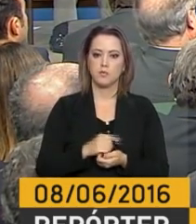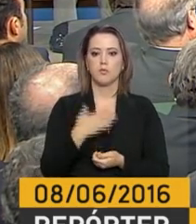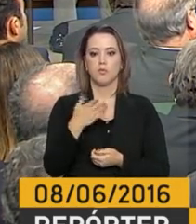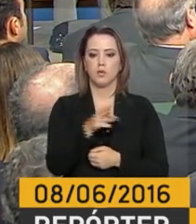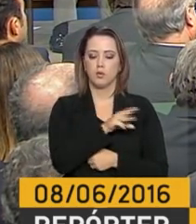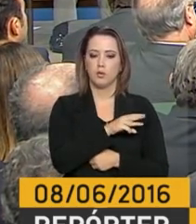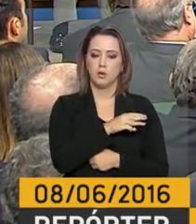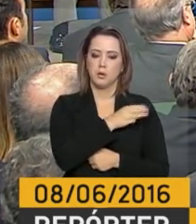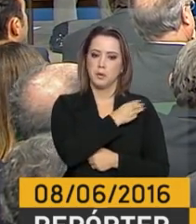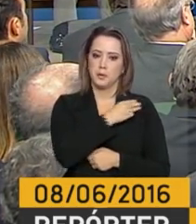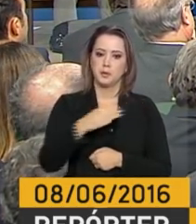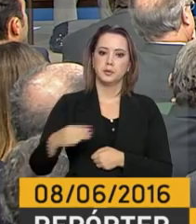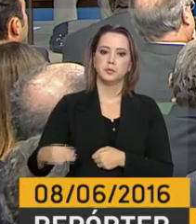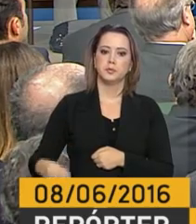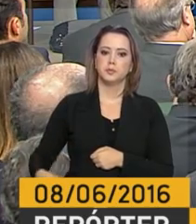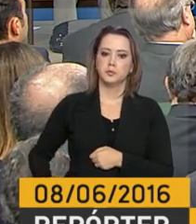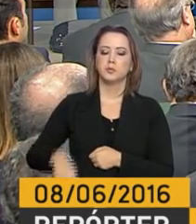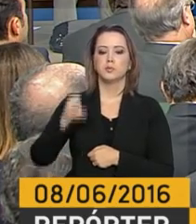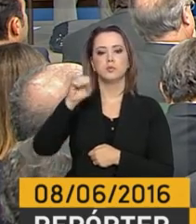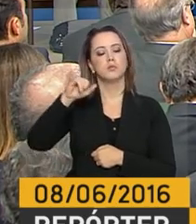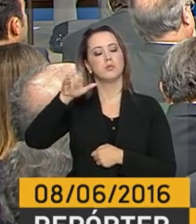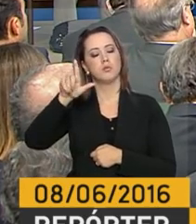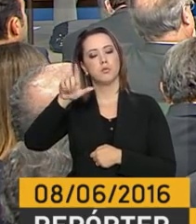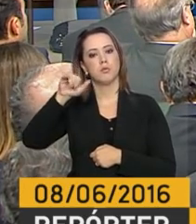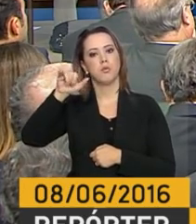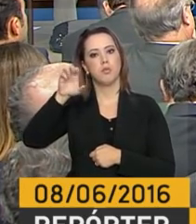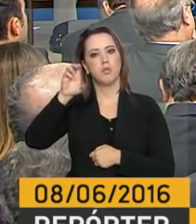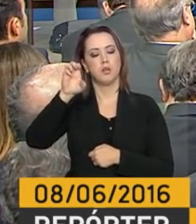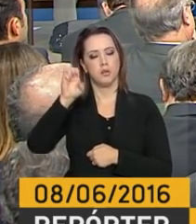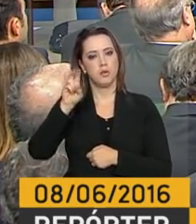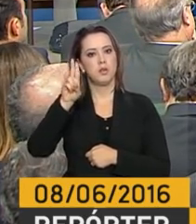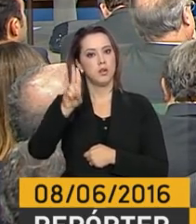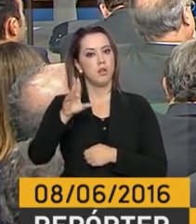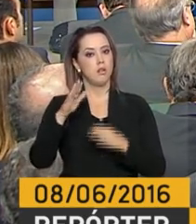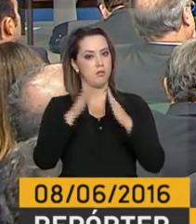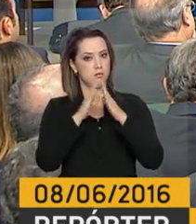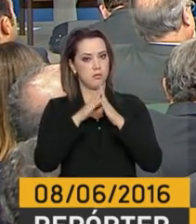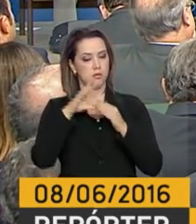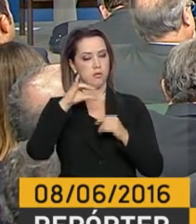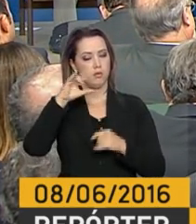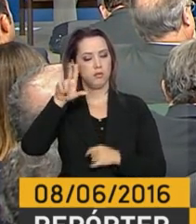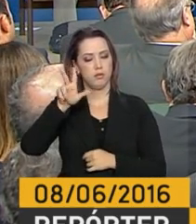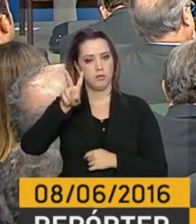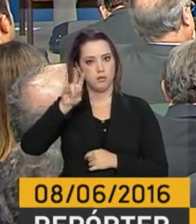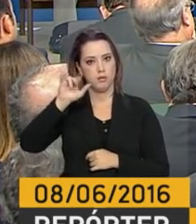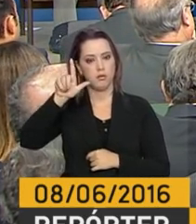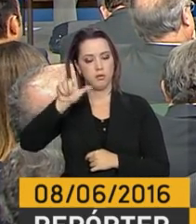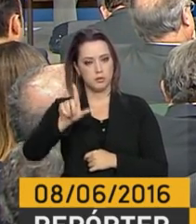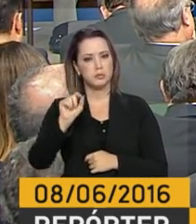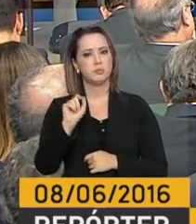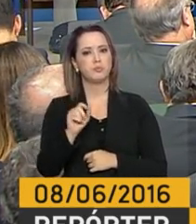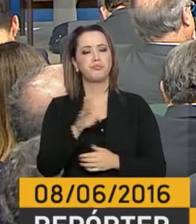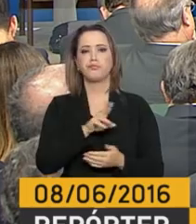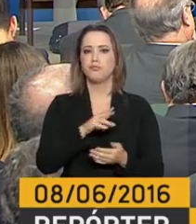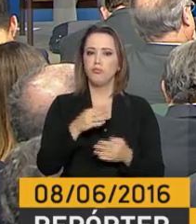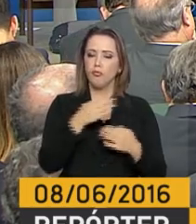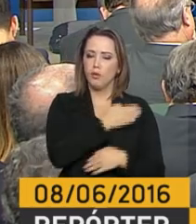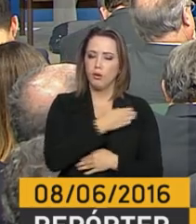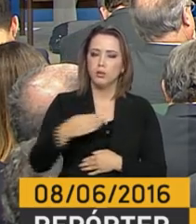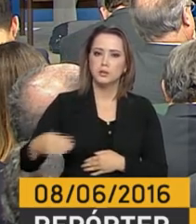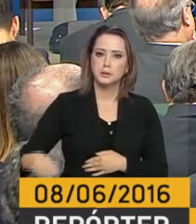Ministro Eliseu Padilha chefe da casa civil Marcos Pereira Ministro ministro da